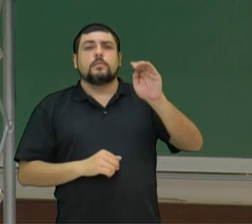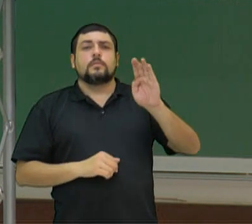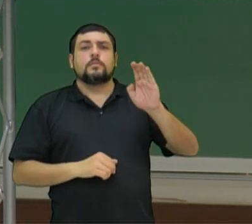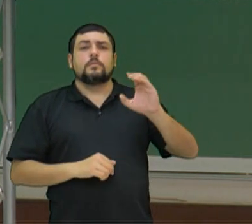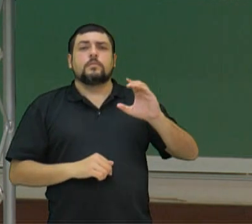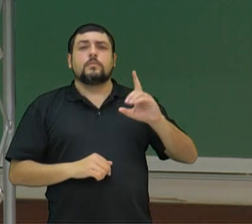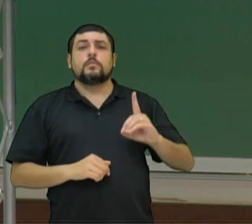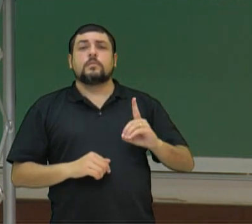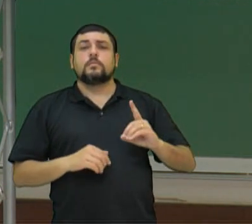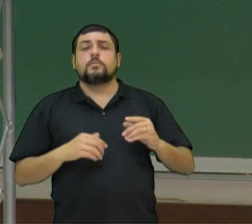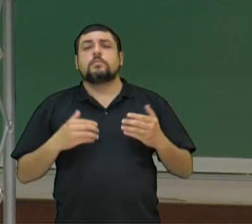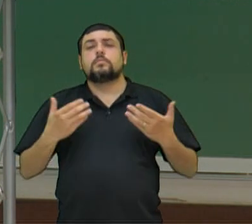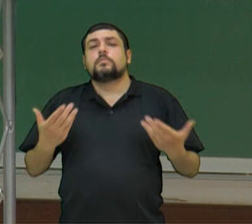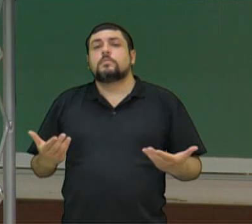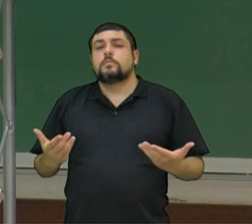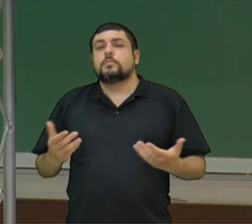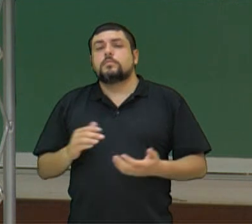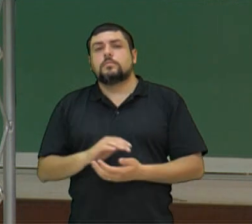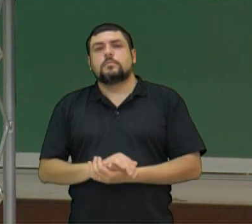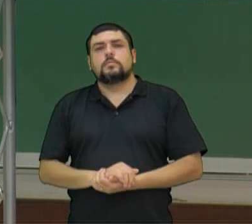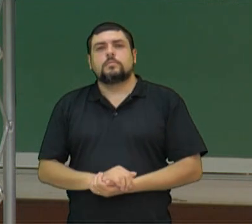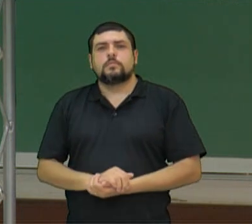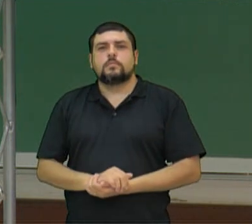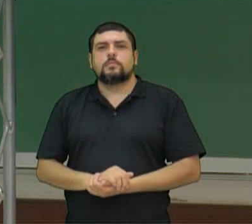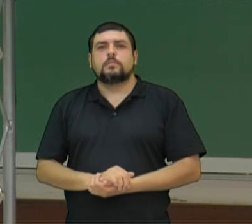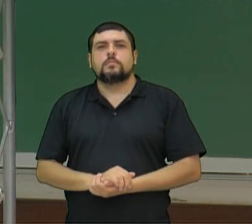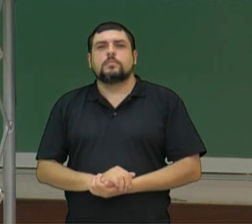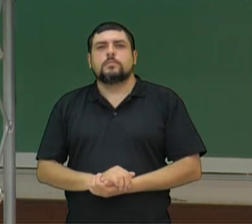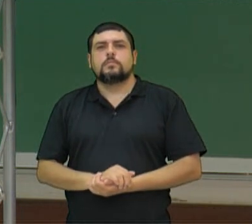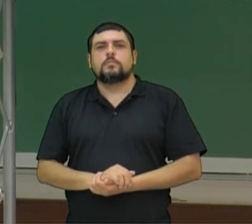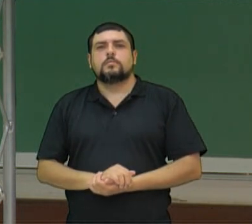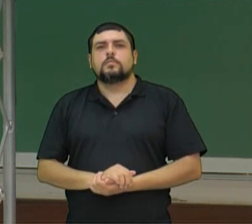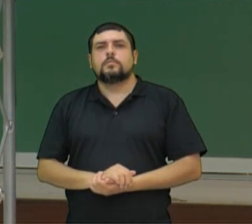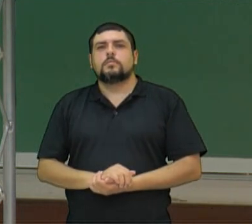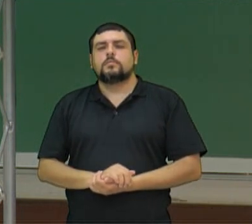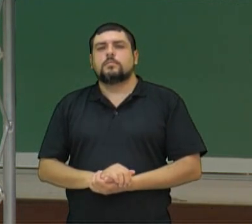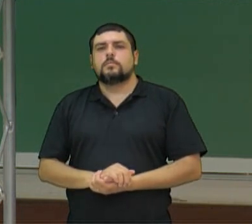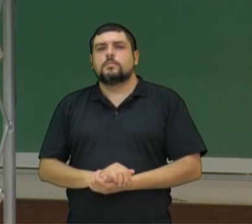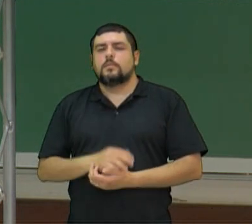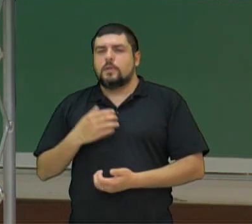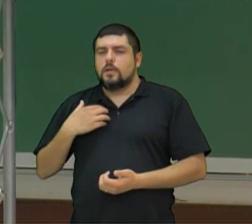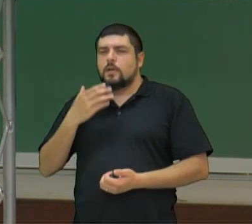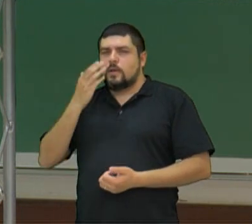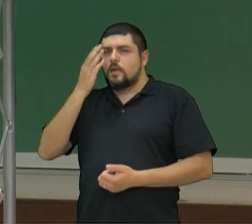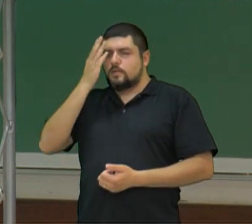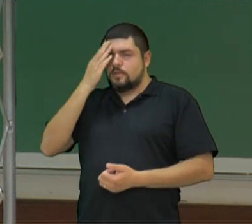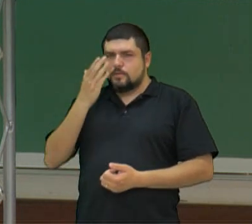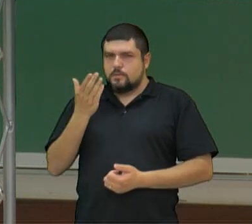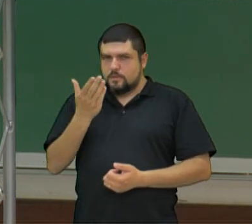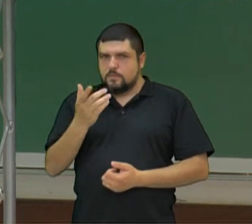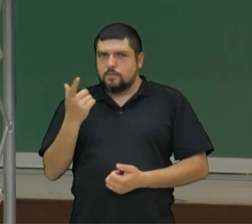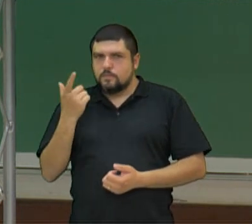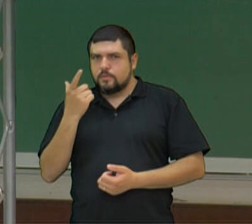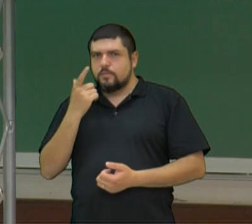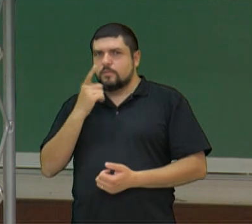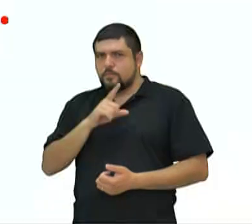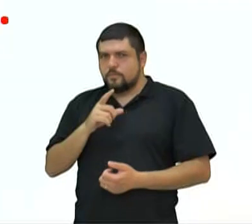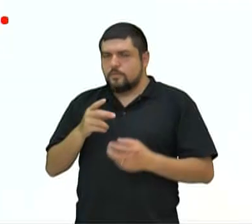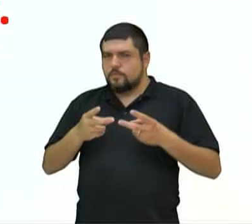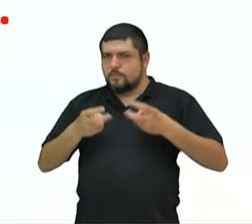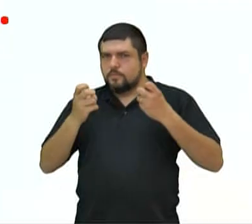Guindaste. Ou todas as alternativas estão corretas. Eu tenho certeza que você conseguiu identificar